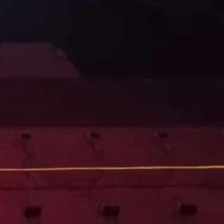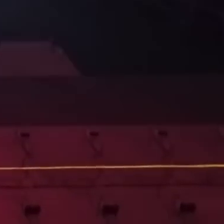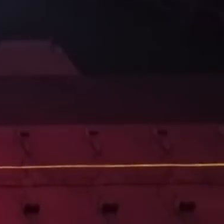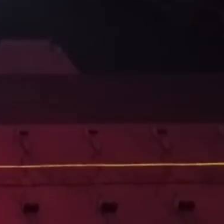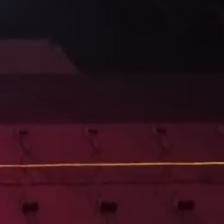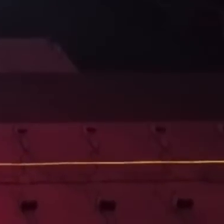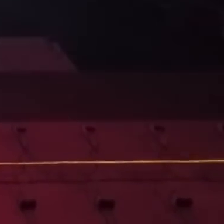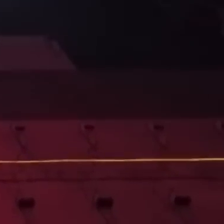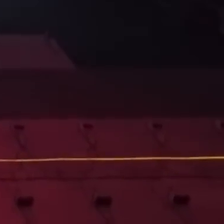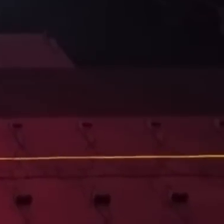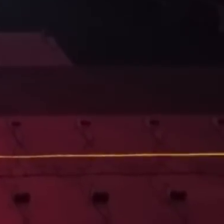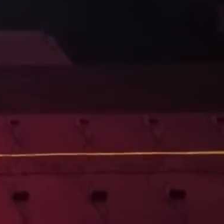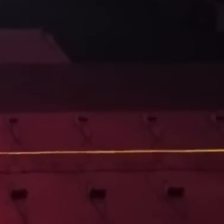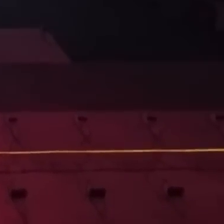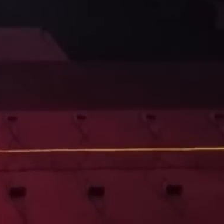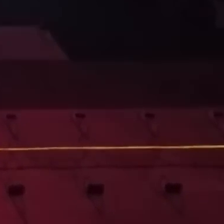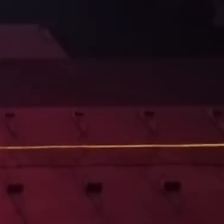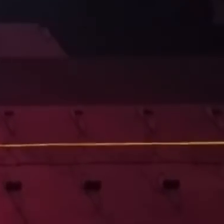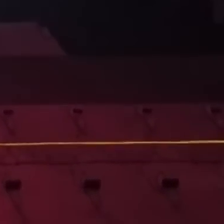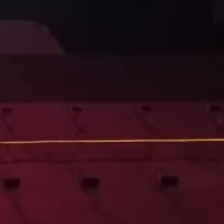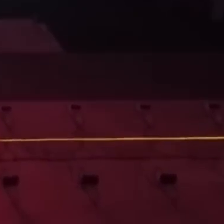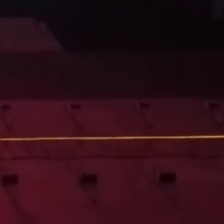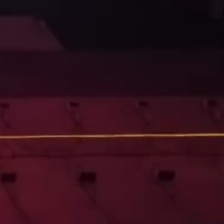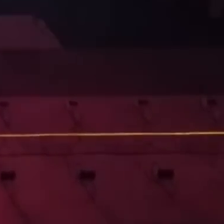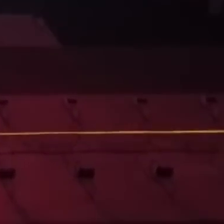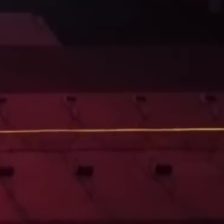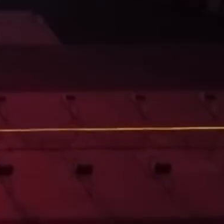Eu já ganhei.